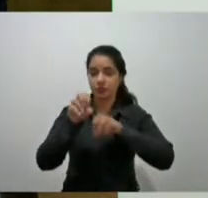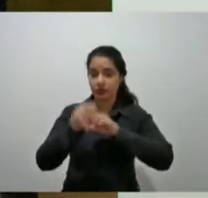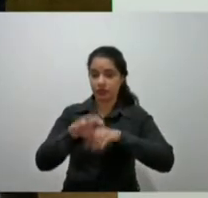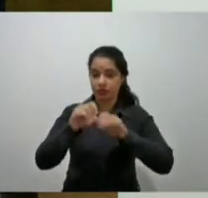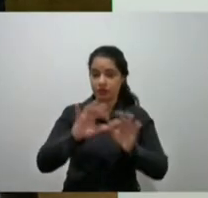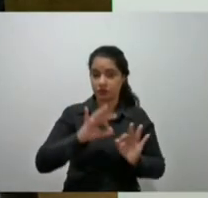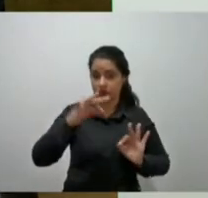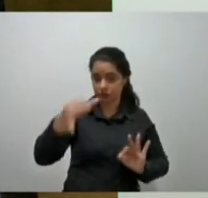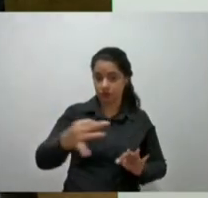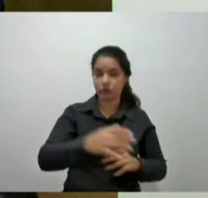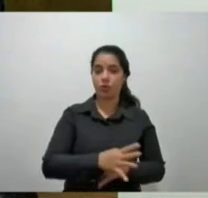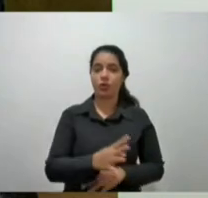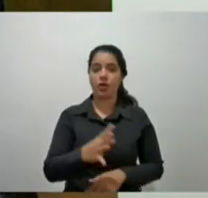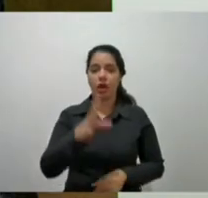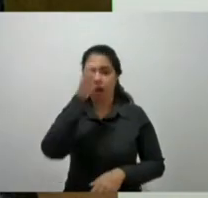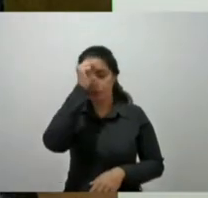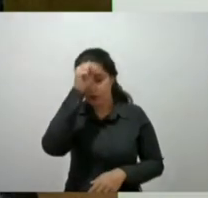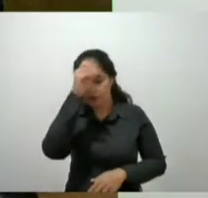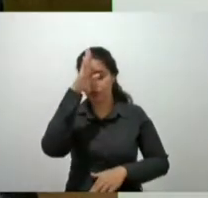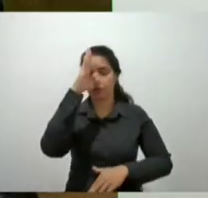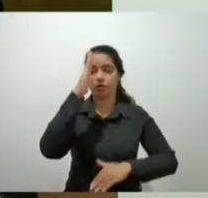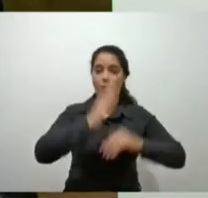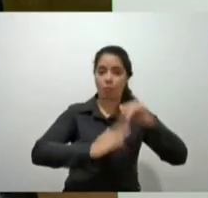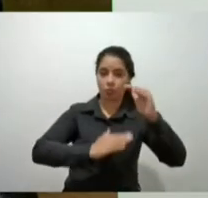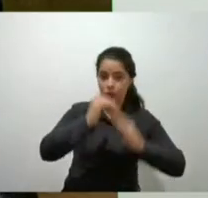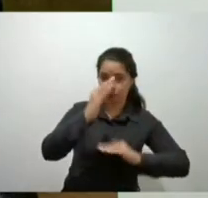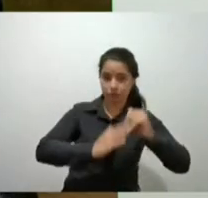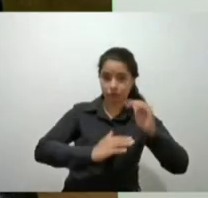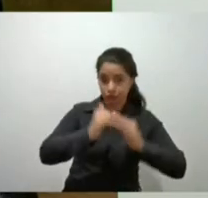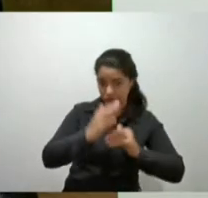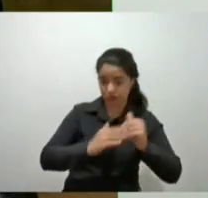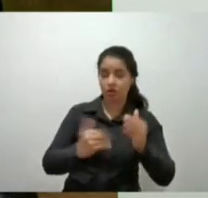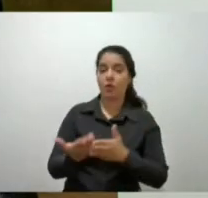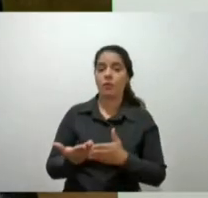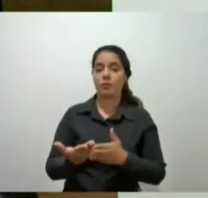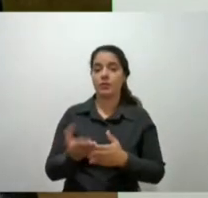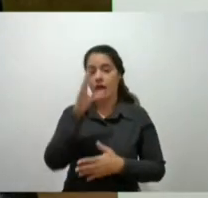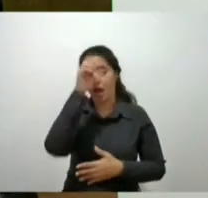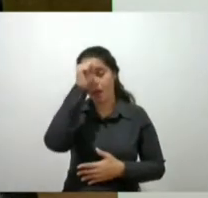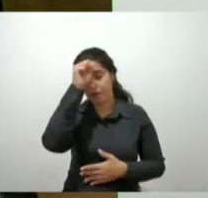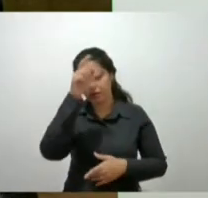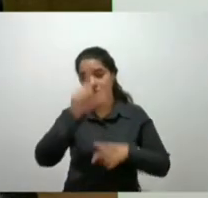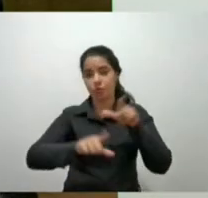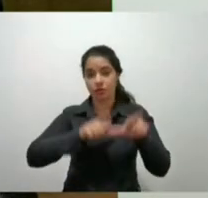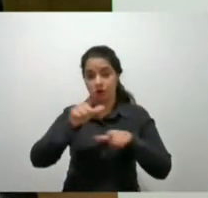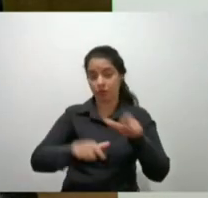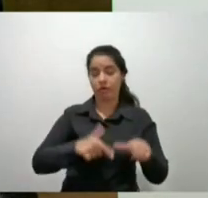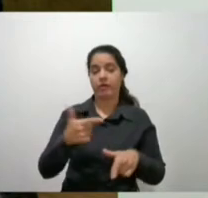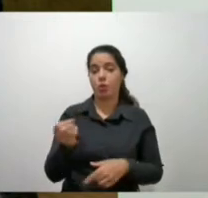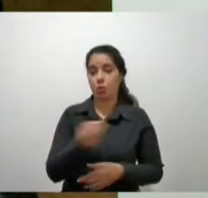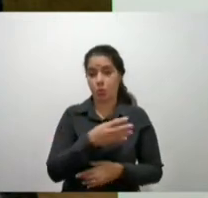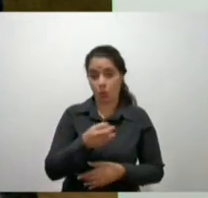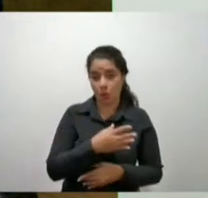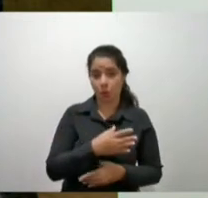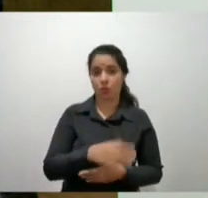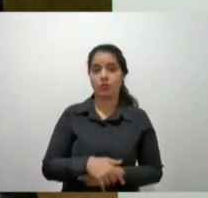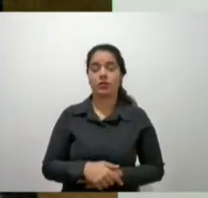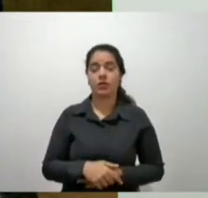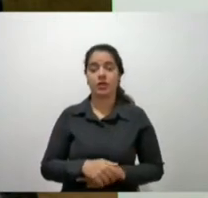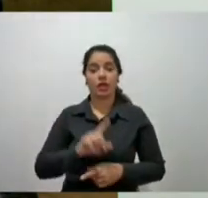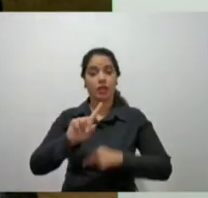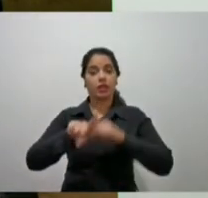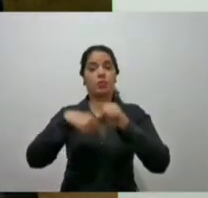profissão, aprendendo uma atividade que, no final, superada a pandemia, ela